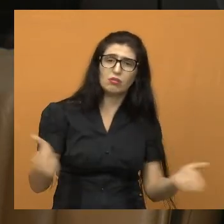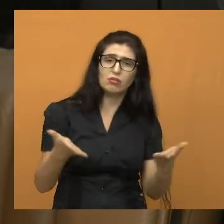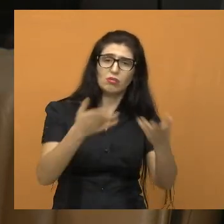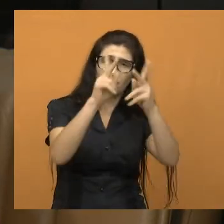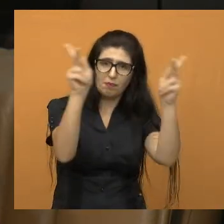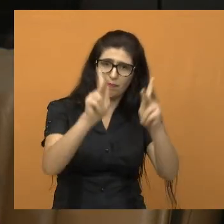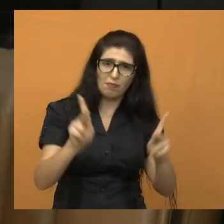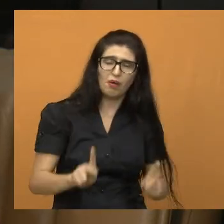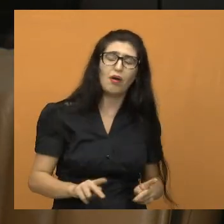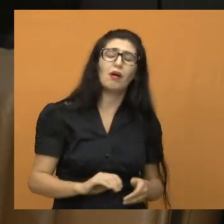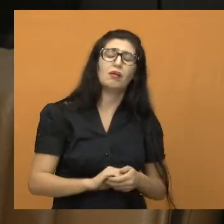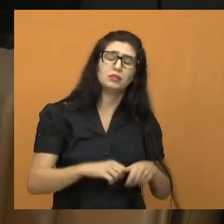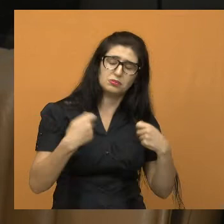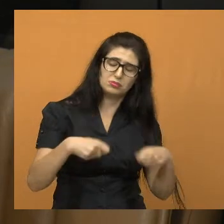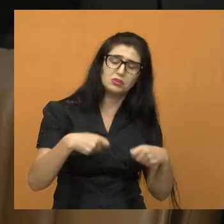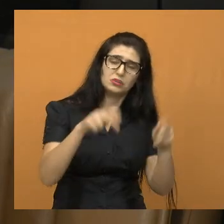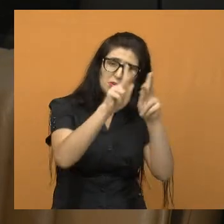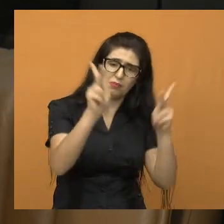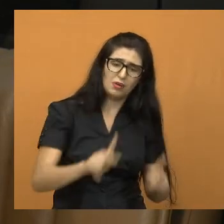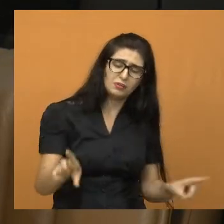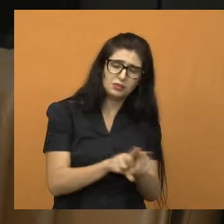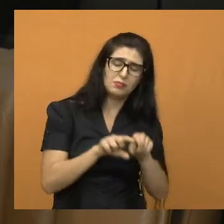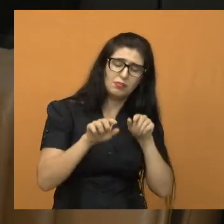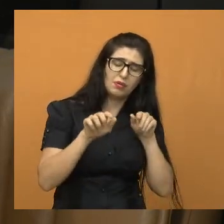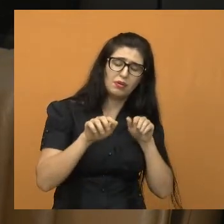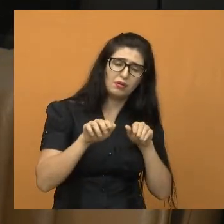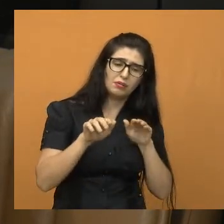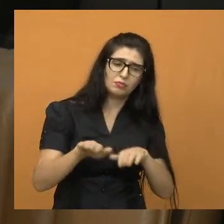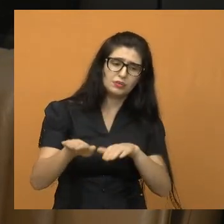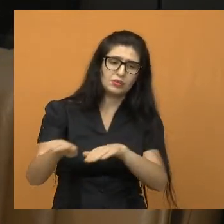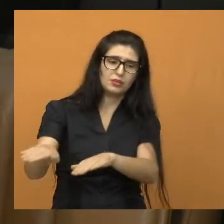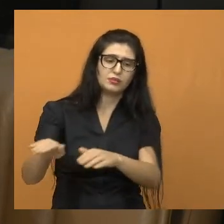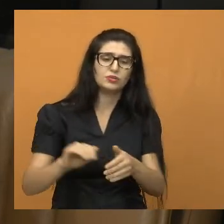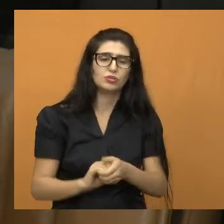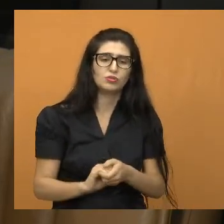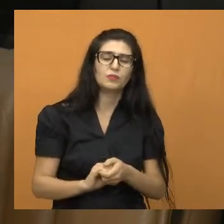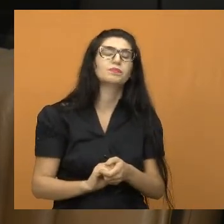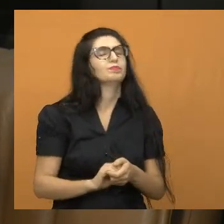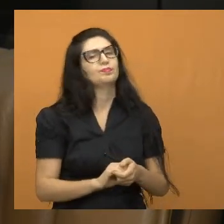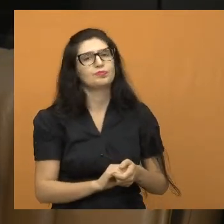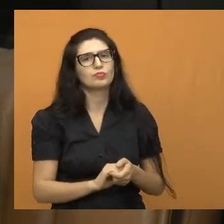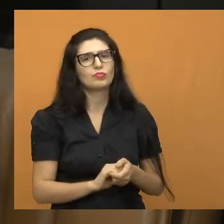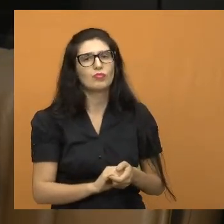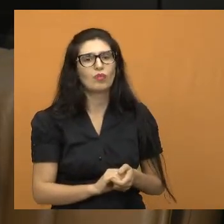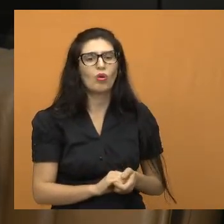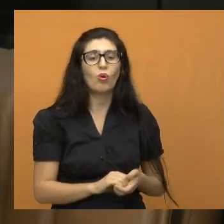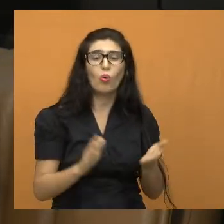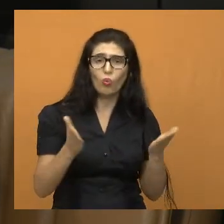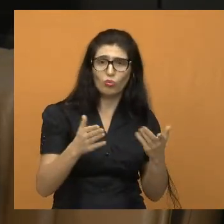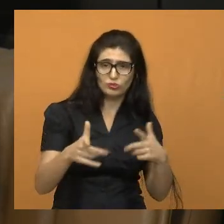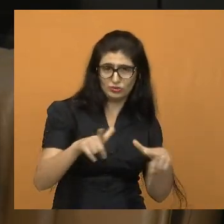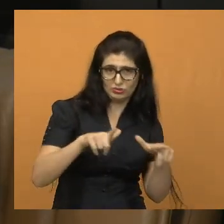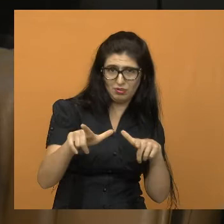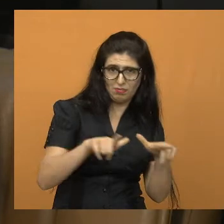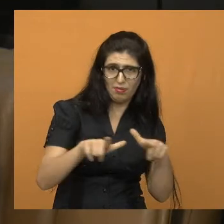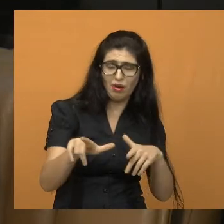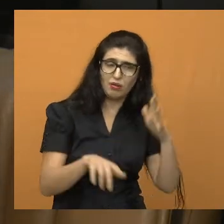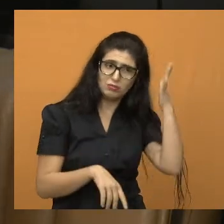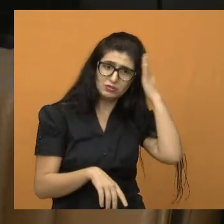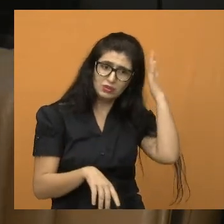do trânsito existe. Então, enquanto gestora, nós estamos nesse caminho também, de trazer